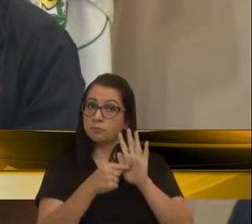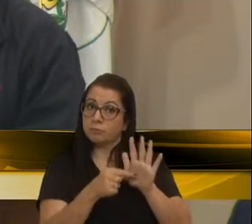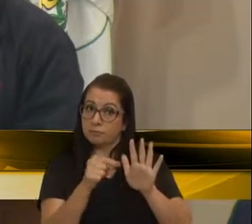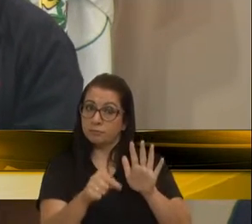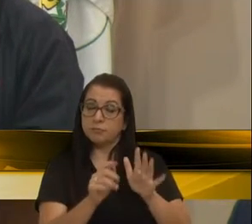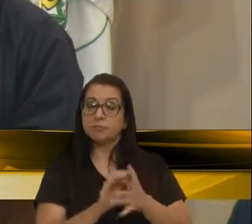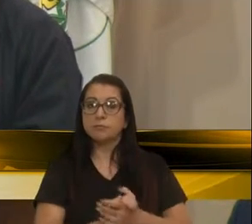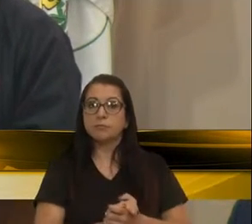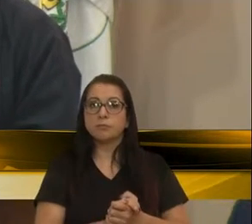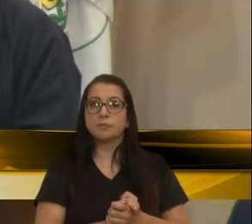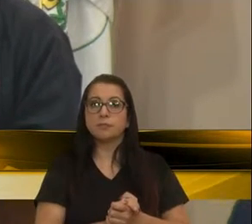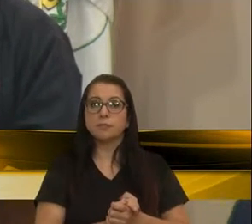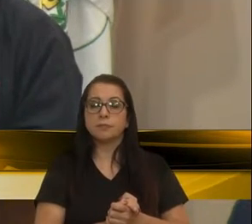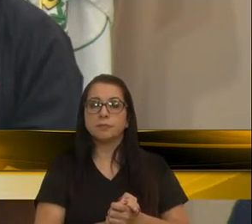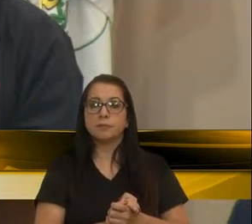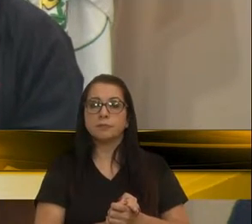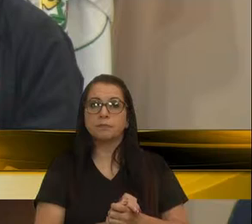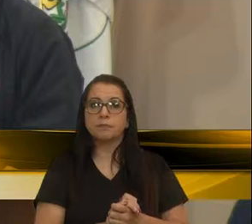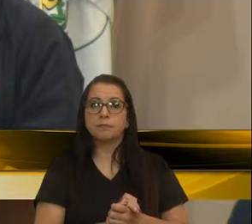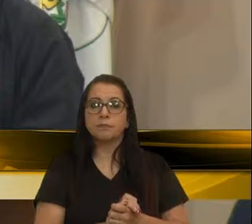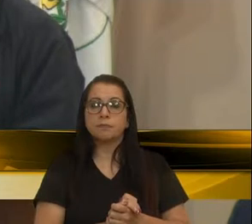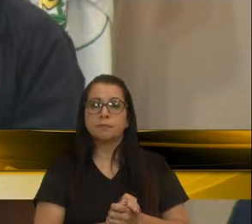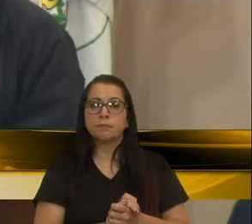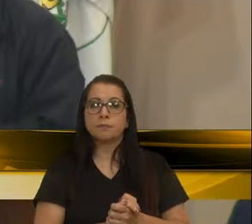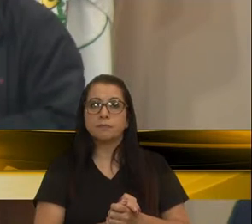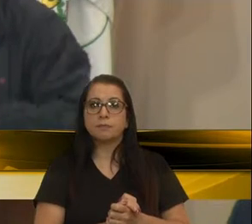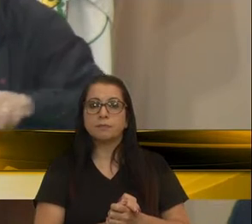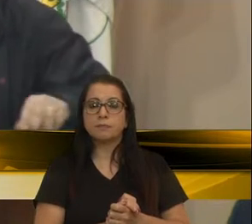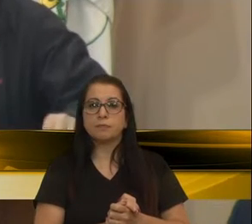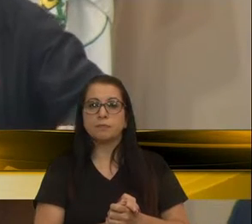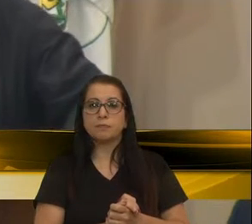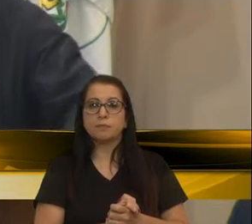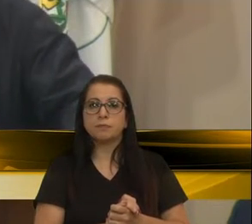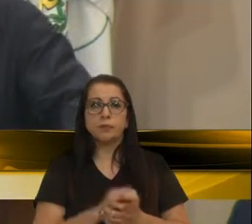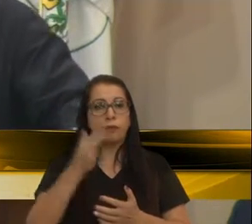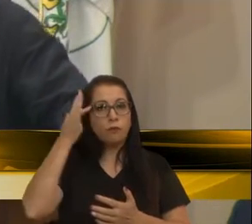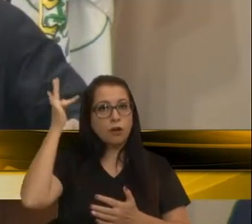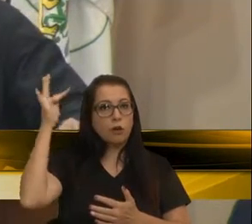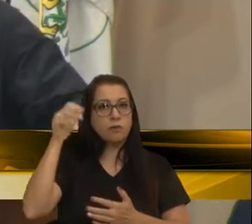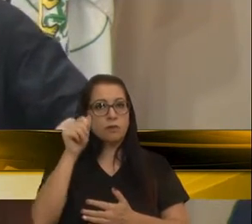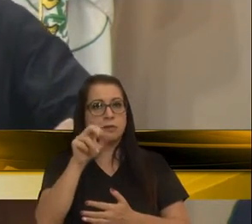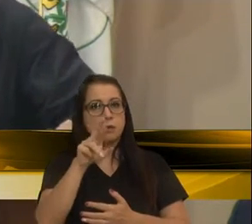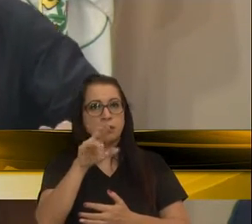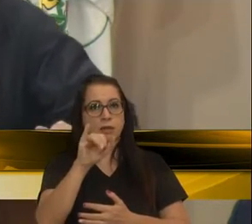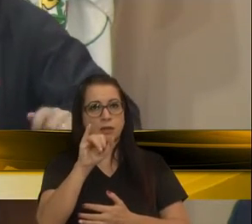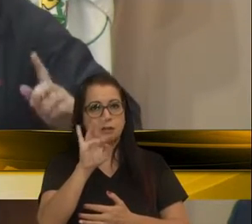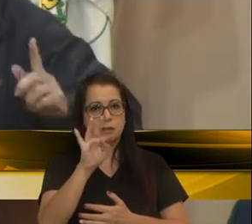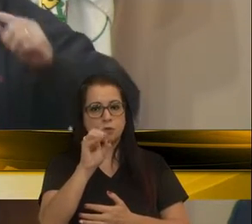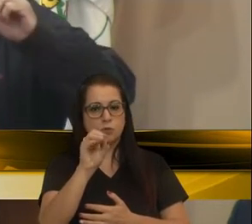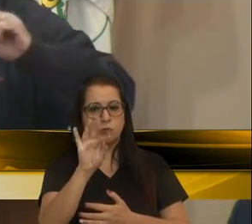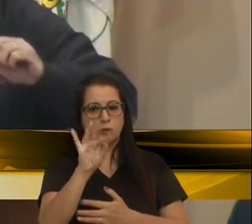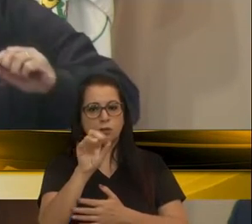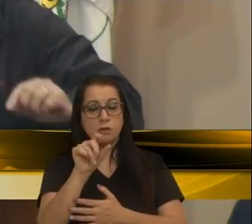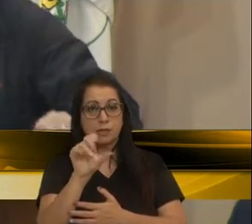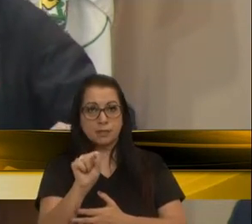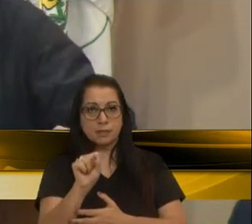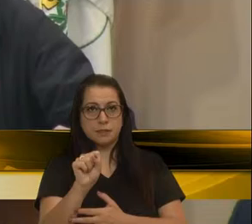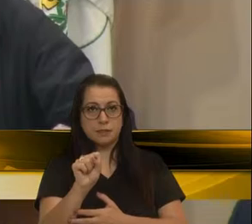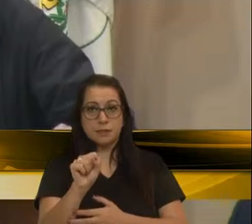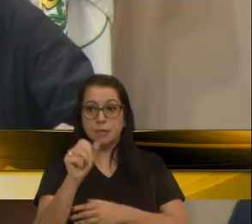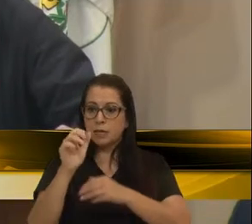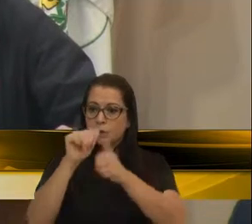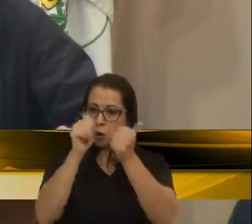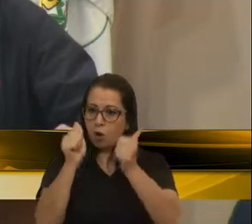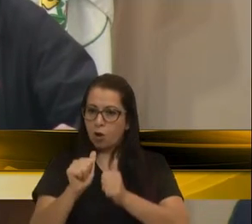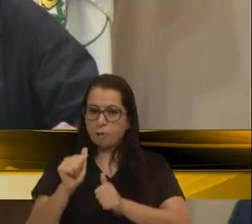para as vossas excelências, quando o filósofo Aristóteles, na sua obra Política,